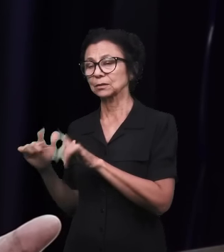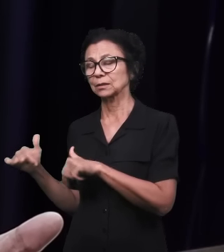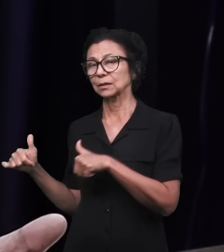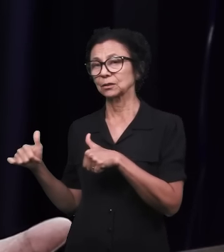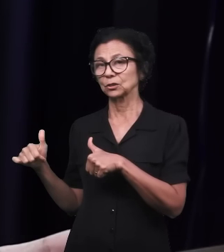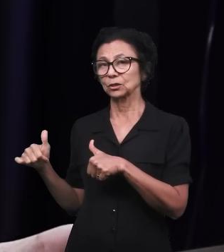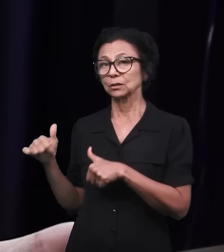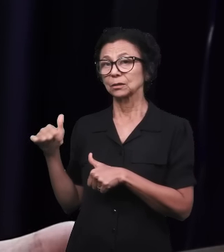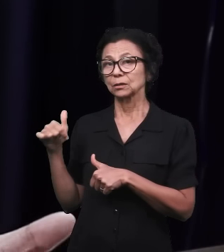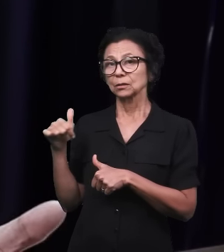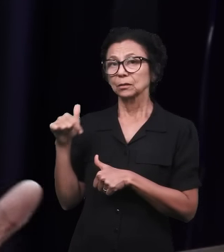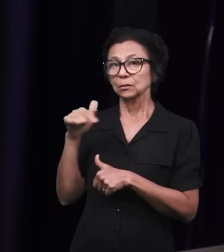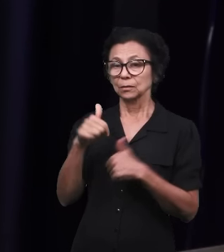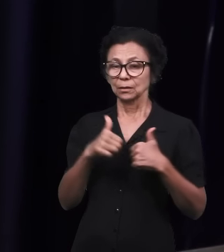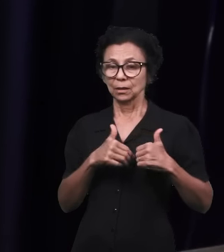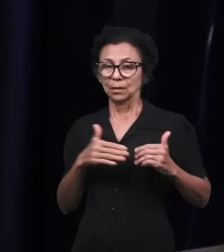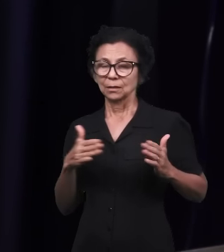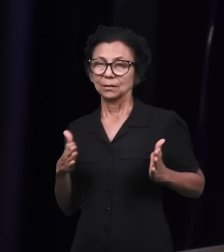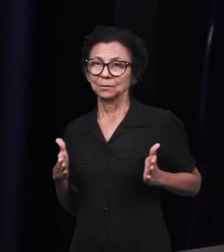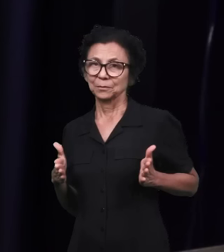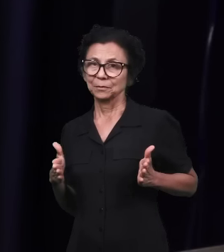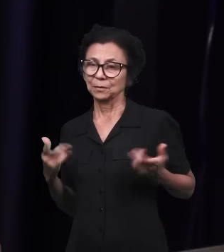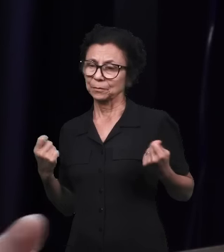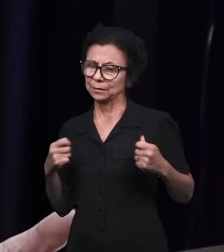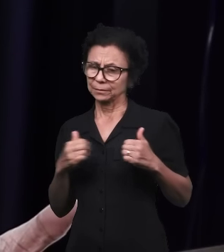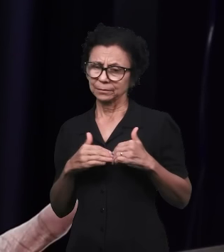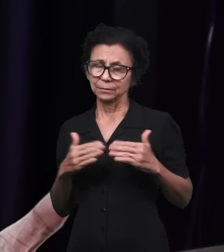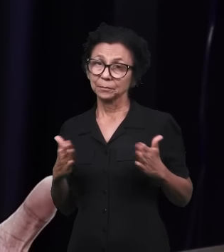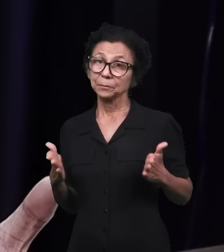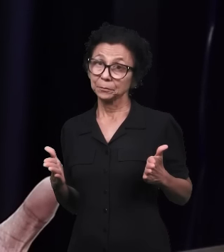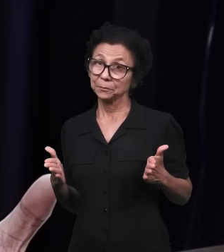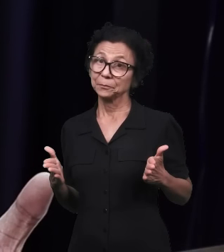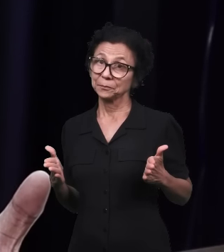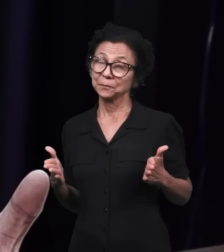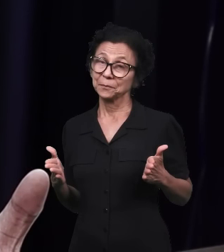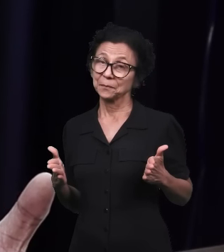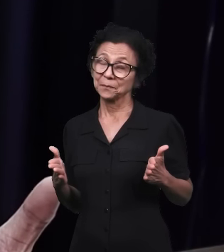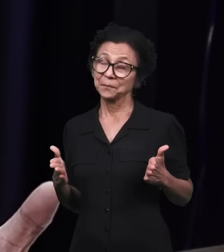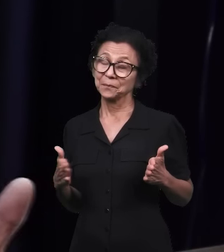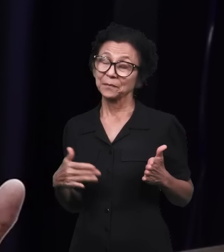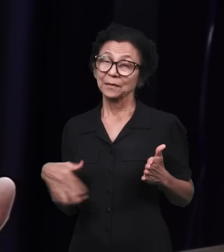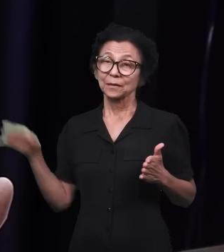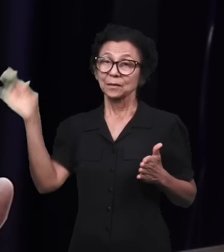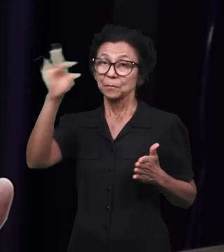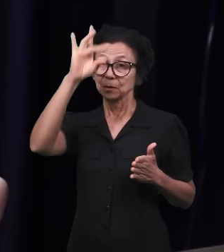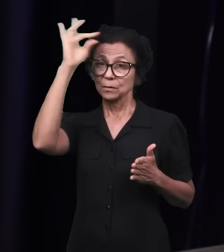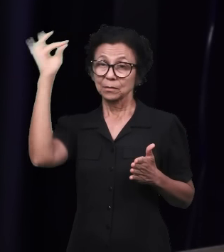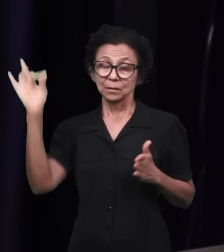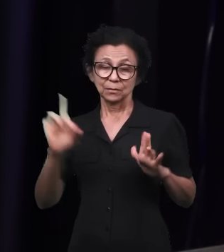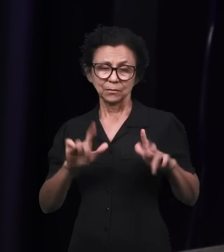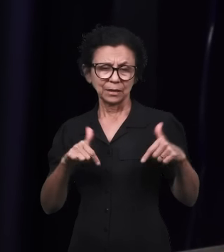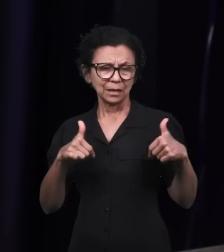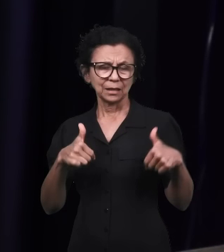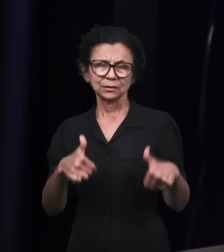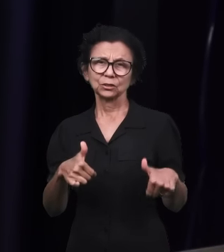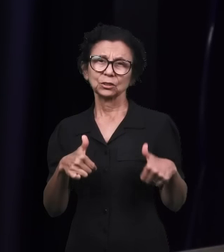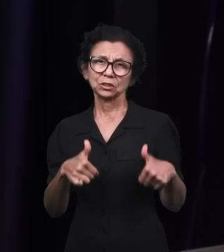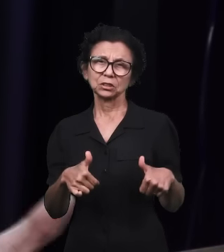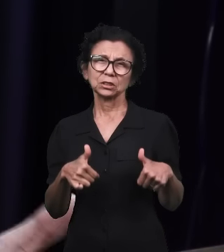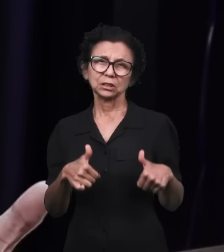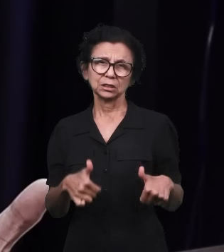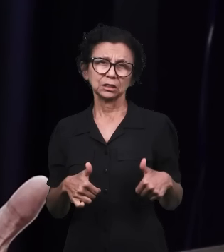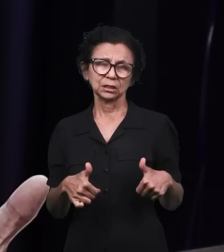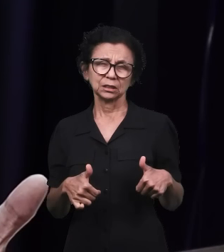é necessário que o coração esteja aberto para que as águas da operação do Espírito Santo alcancem, tirando toda a morte